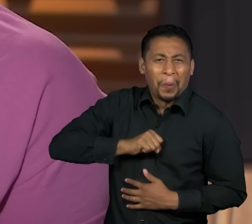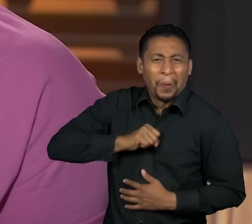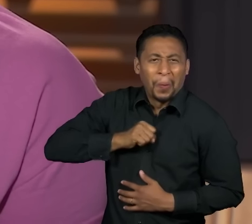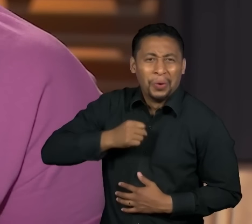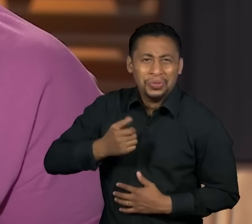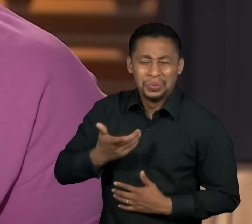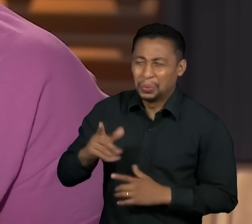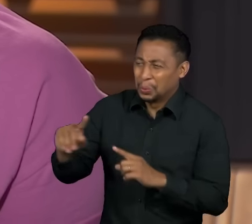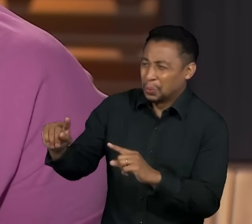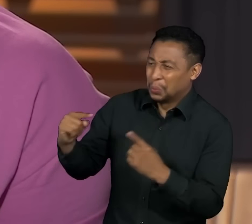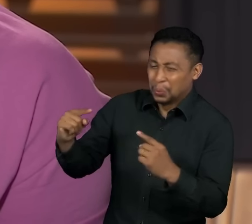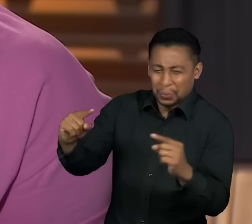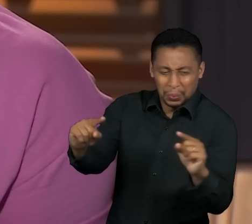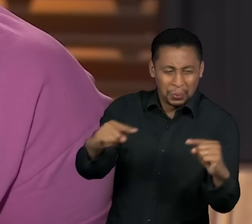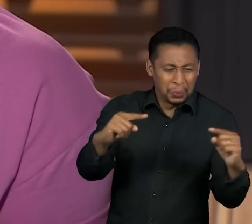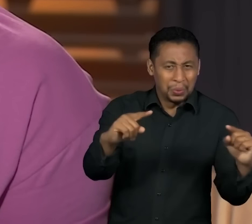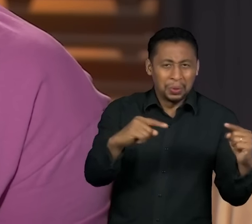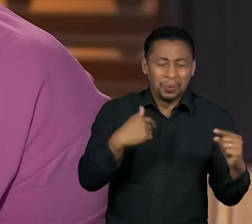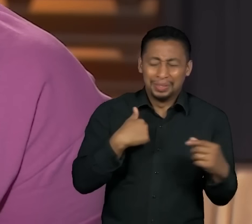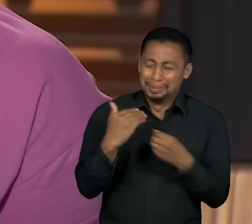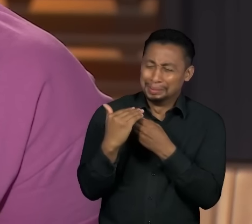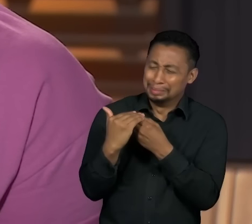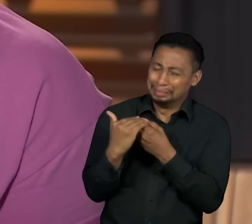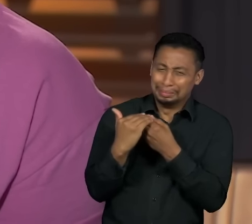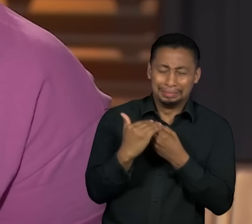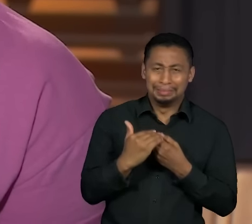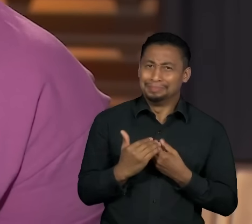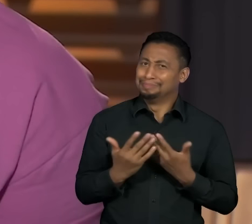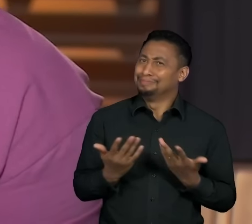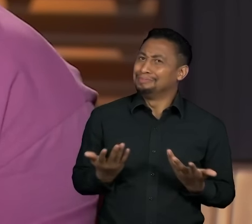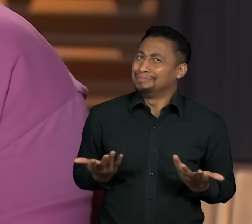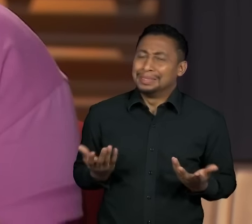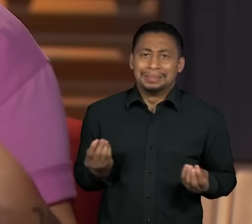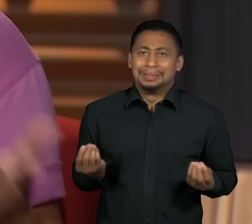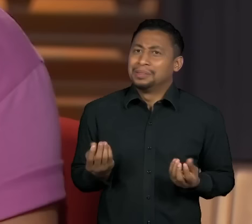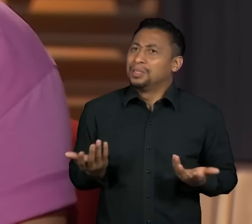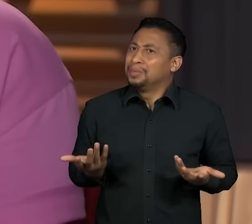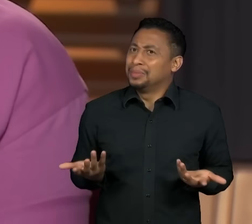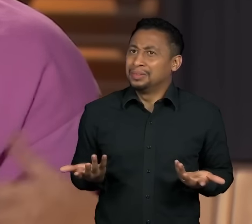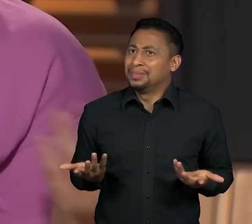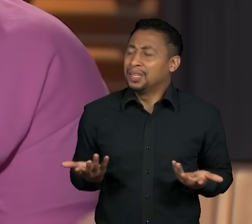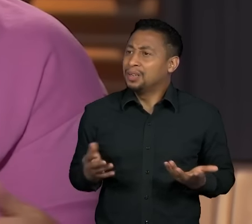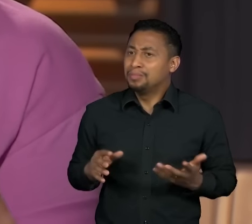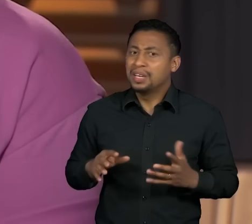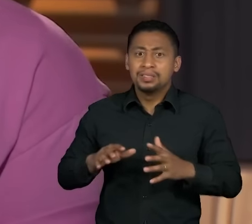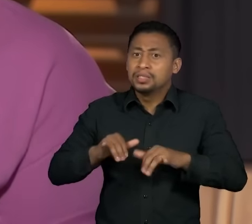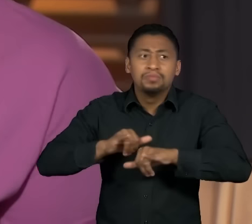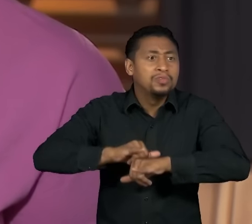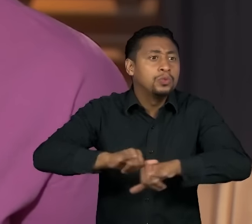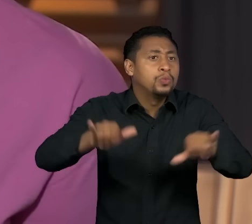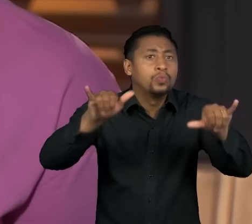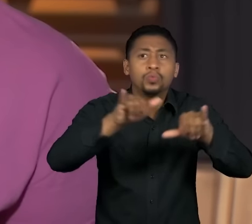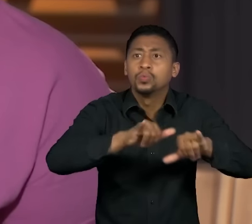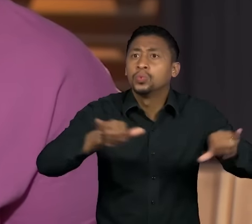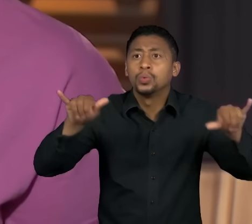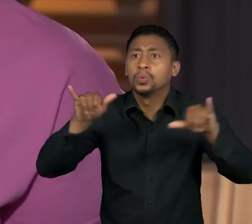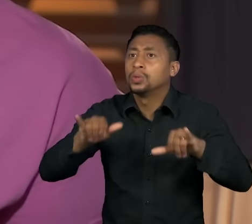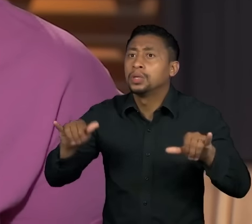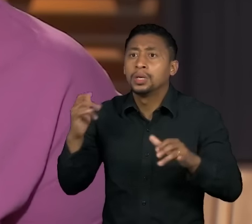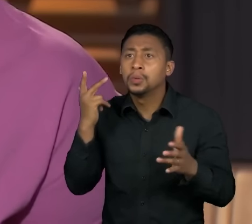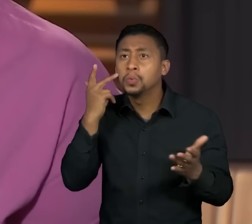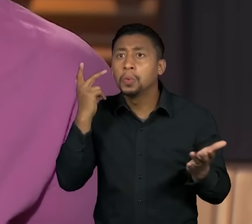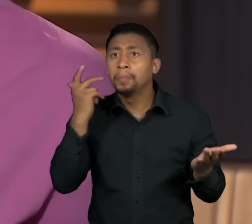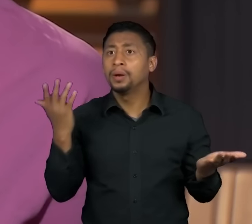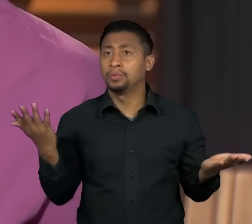e sem cabimento ser tão amplamente divulgado, tranquilo assim, tô cometendo um crime